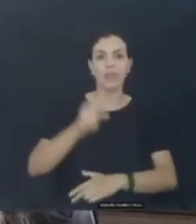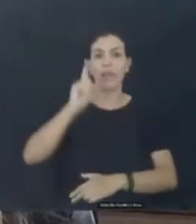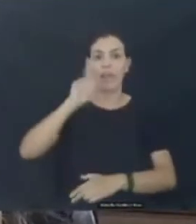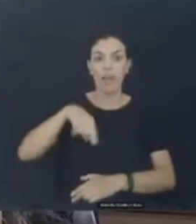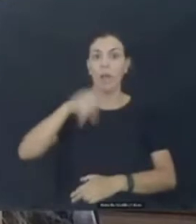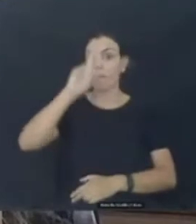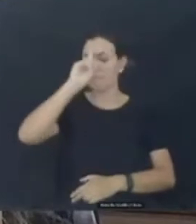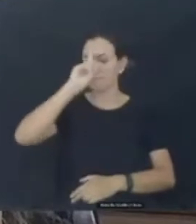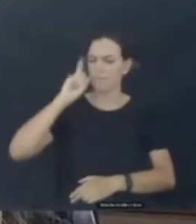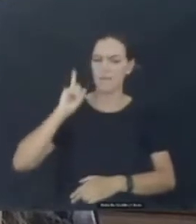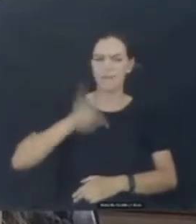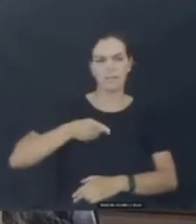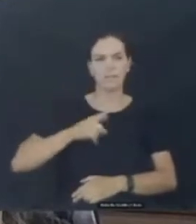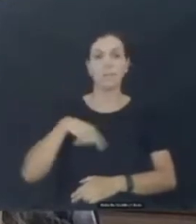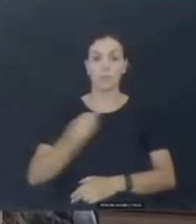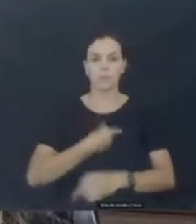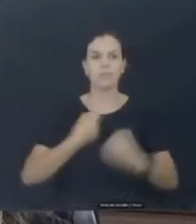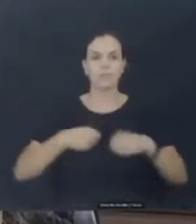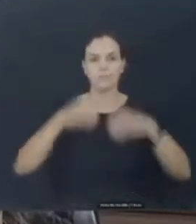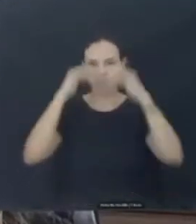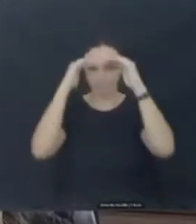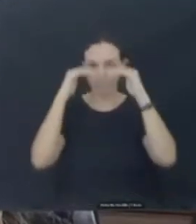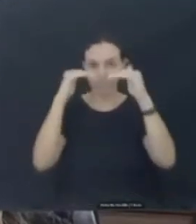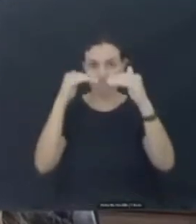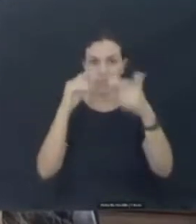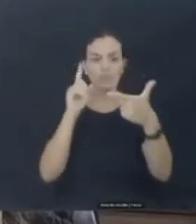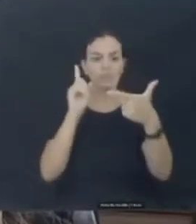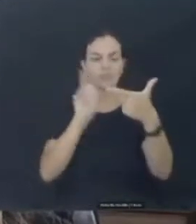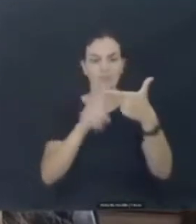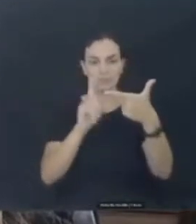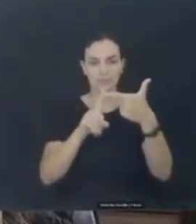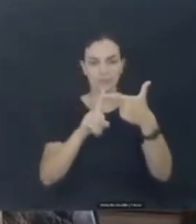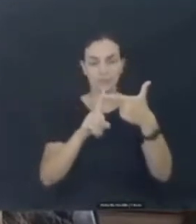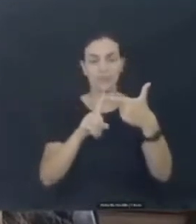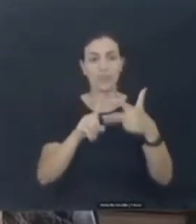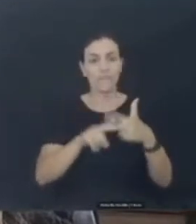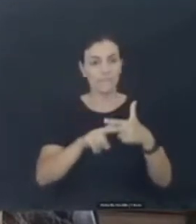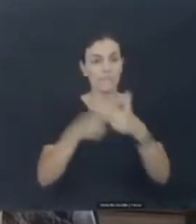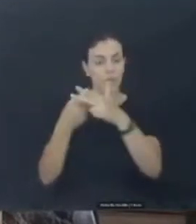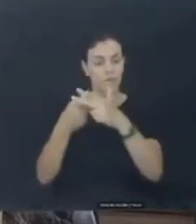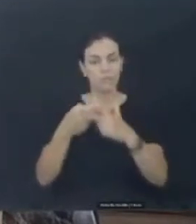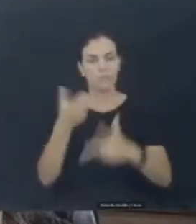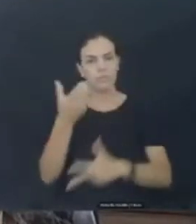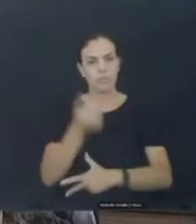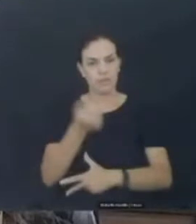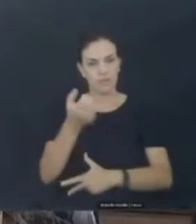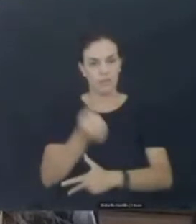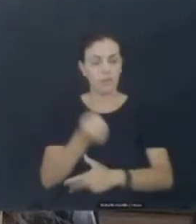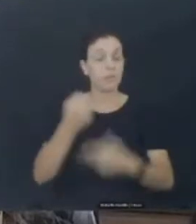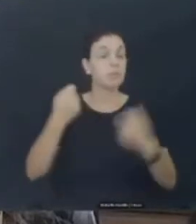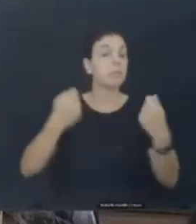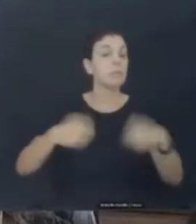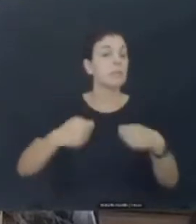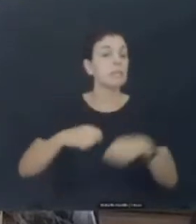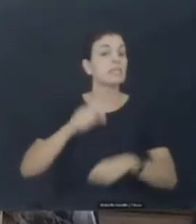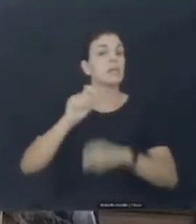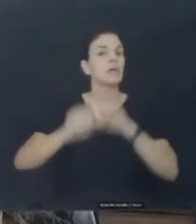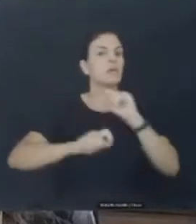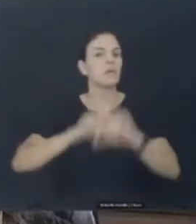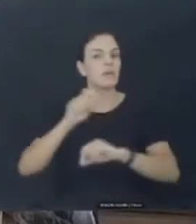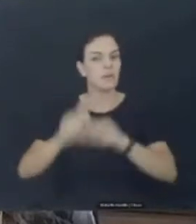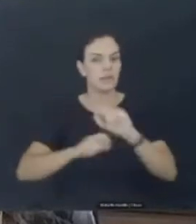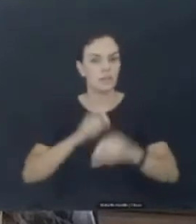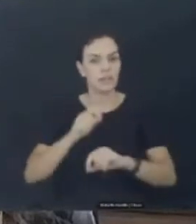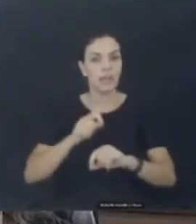primeiro. Segundo, a reforma da Previdência, ela precisa atender aquilo